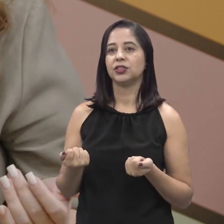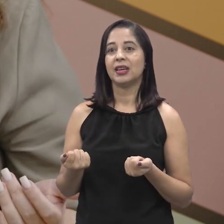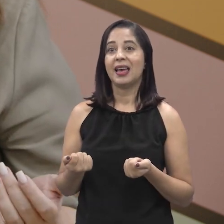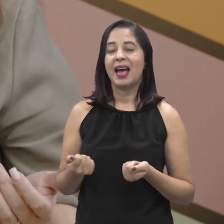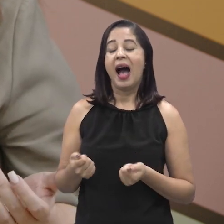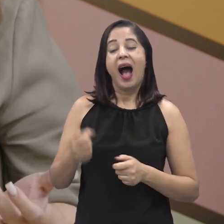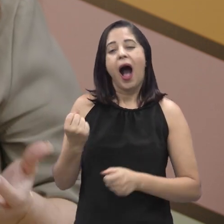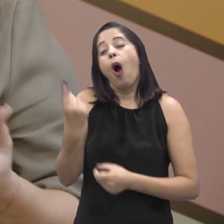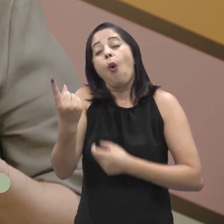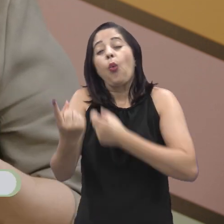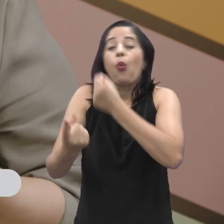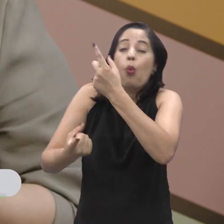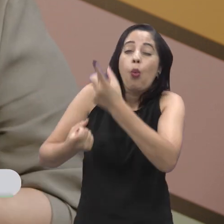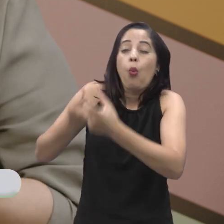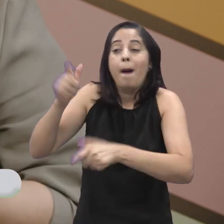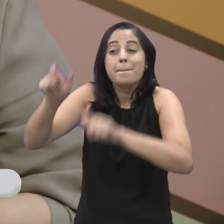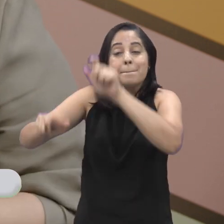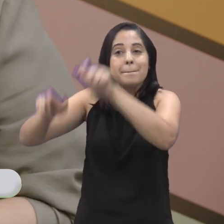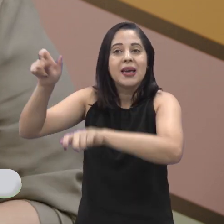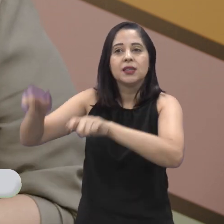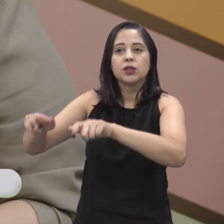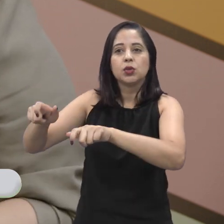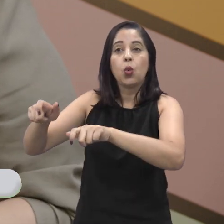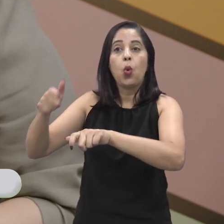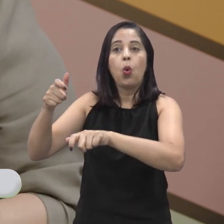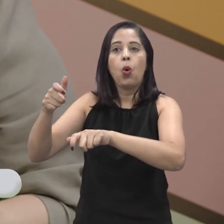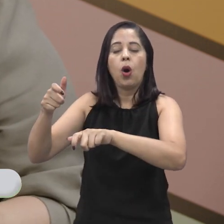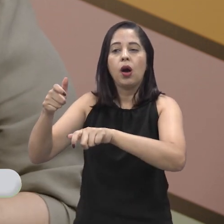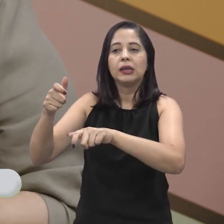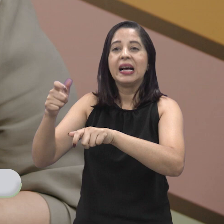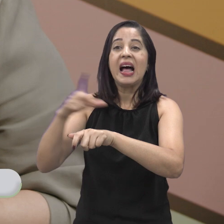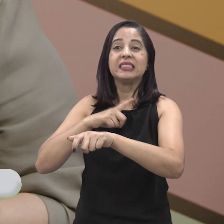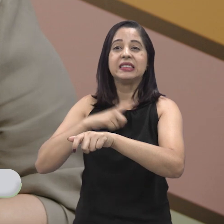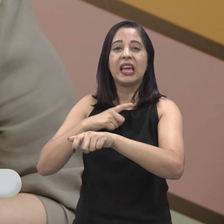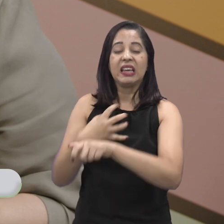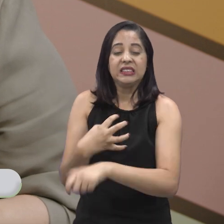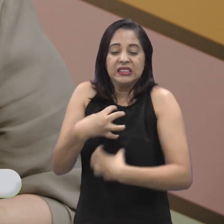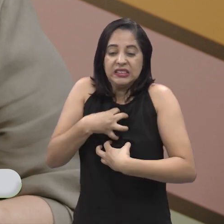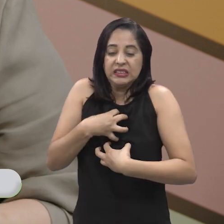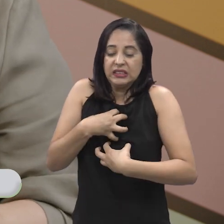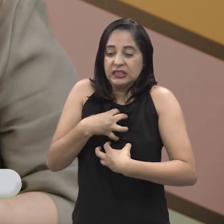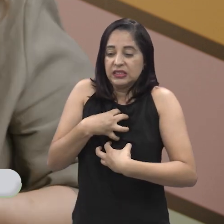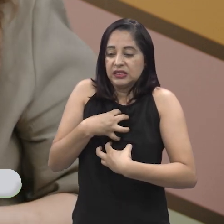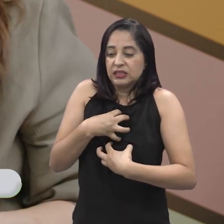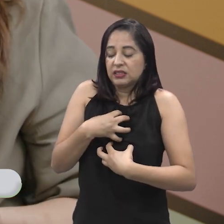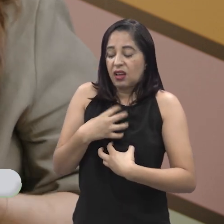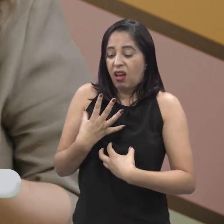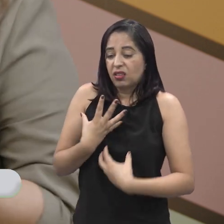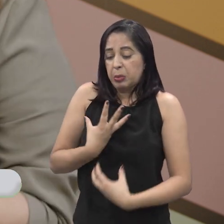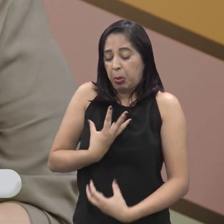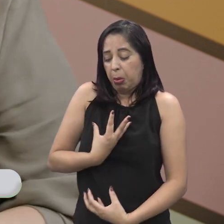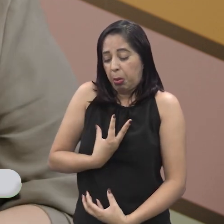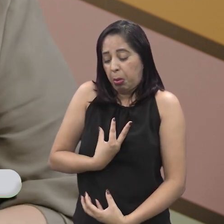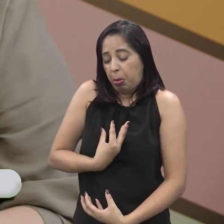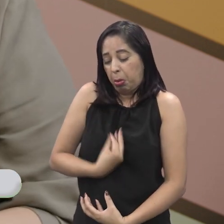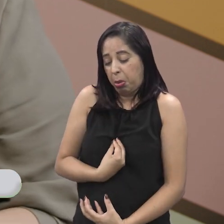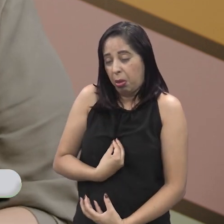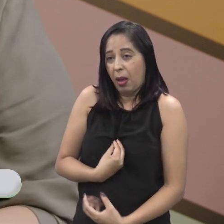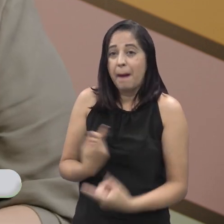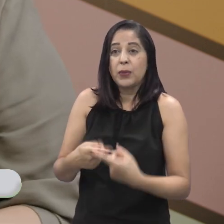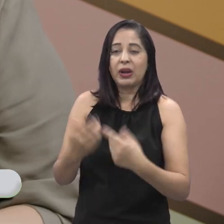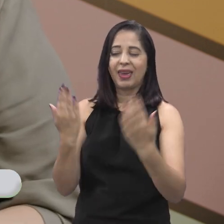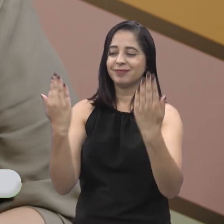essa comparação e essa sensação de defectividade, né? De sentir que está sempre aquém daquilo que é